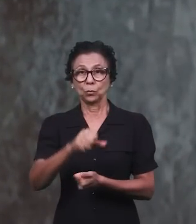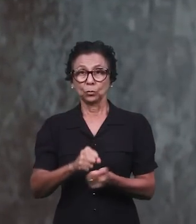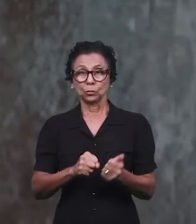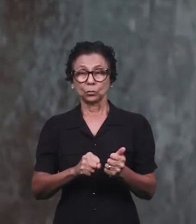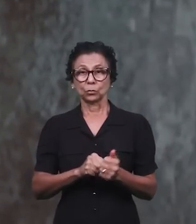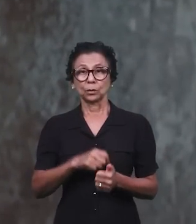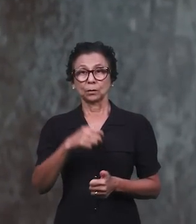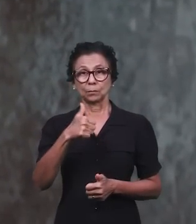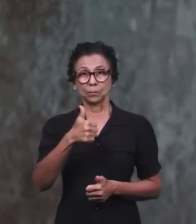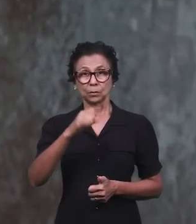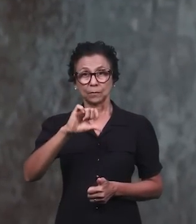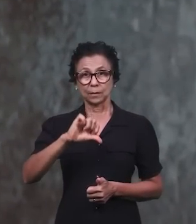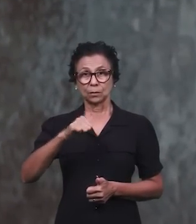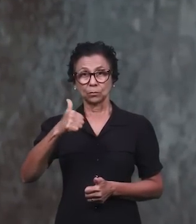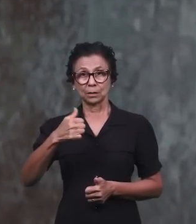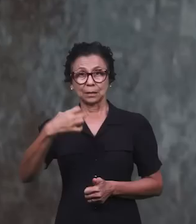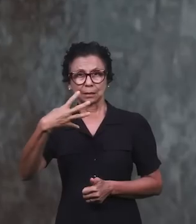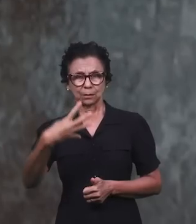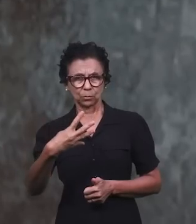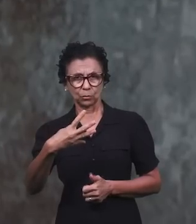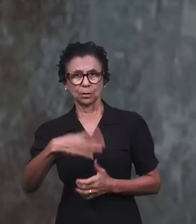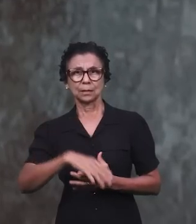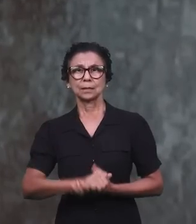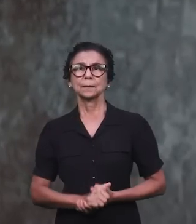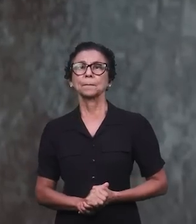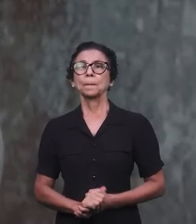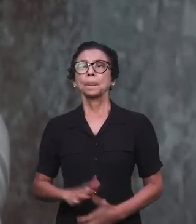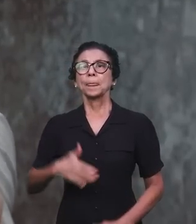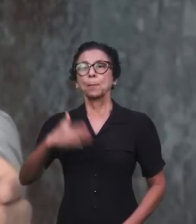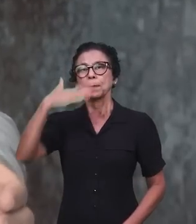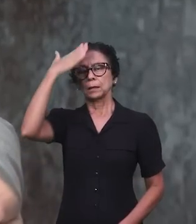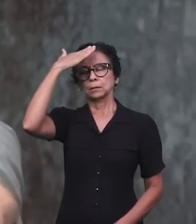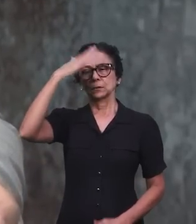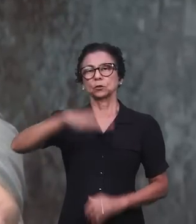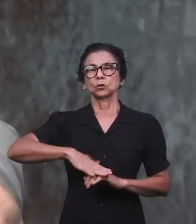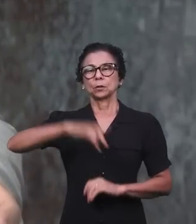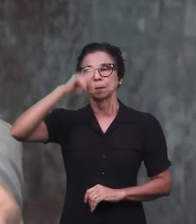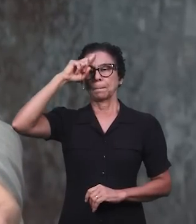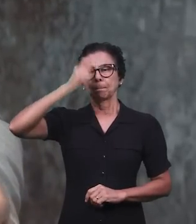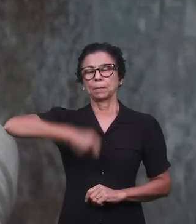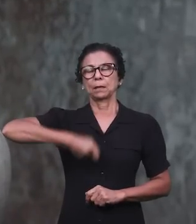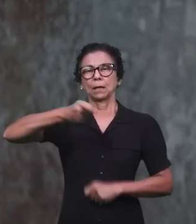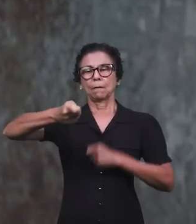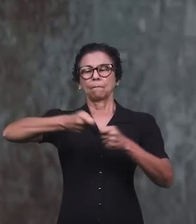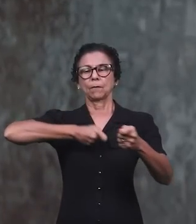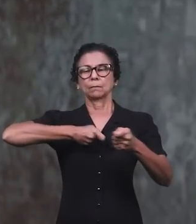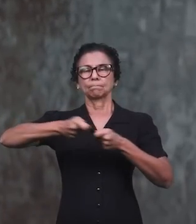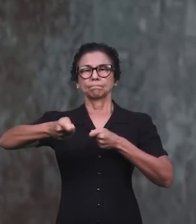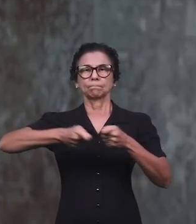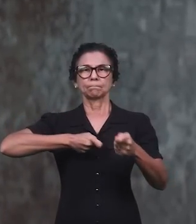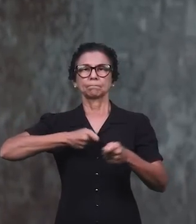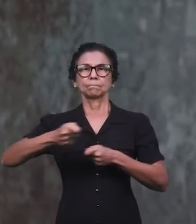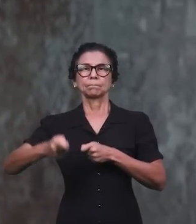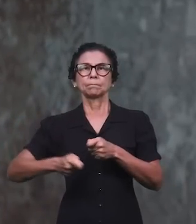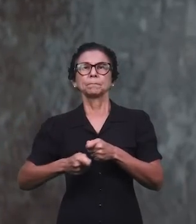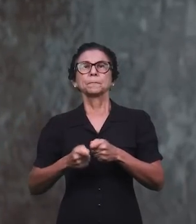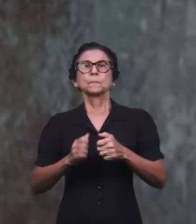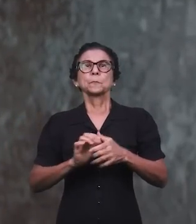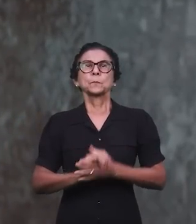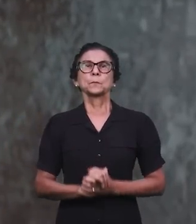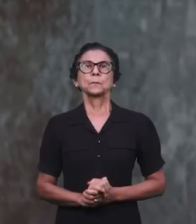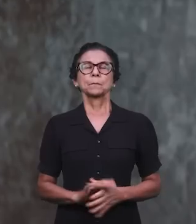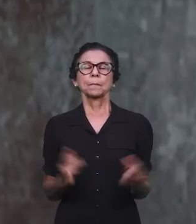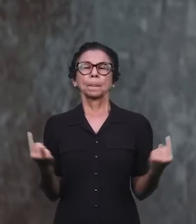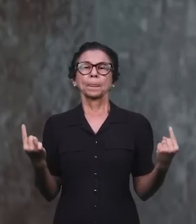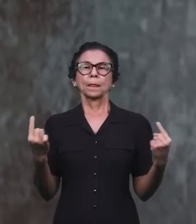de Israel, o território bíblico da Palestina, estava sob o poder do Império Turco Otomano, que entra na guerra